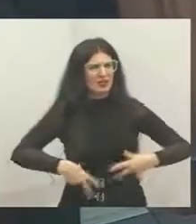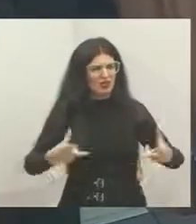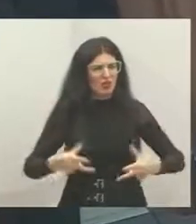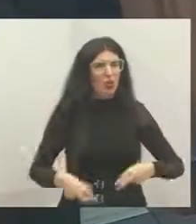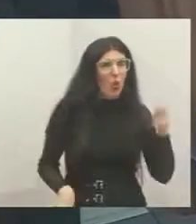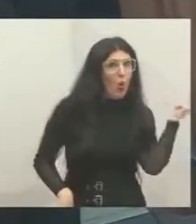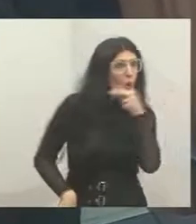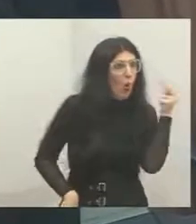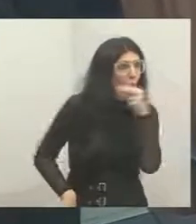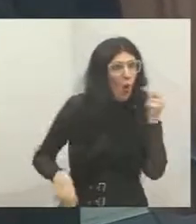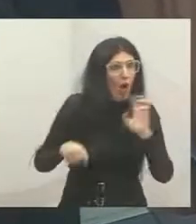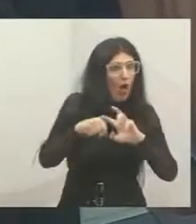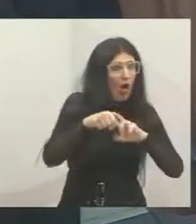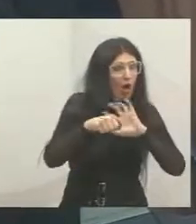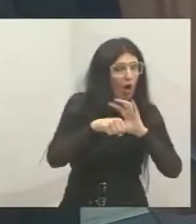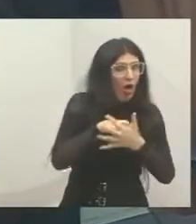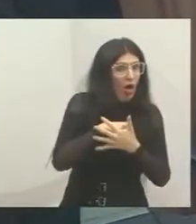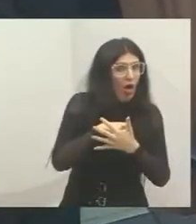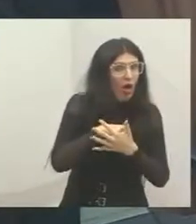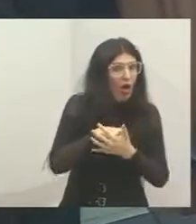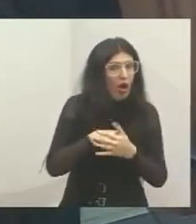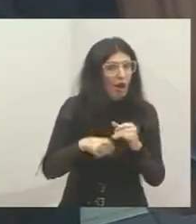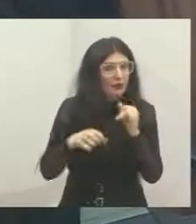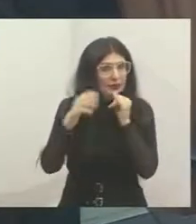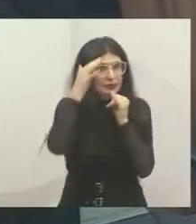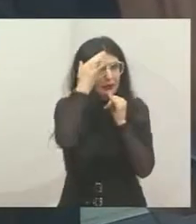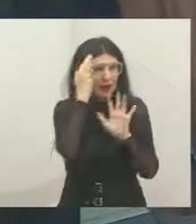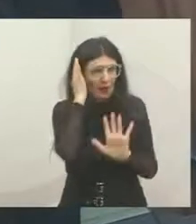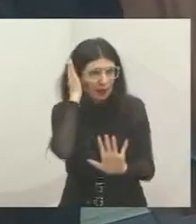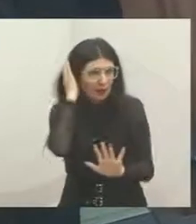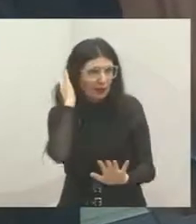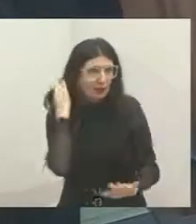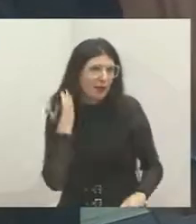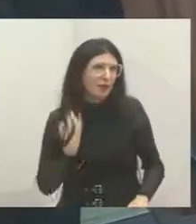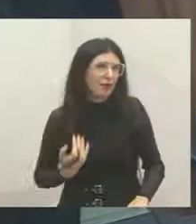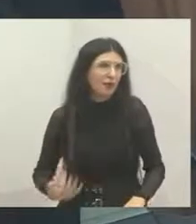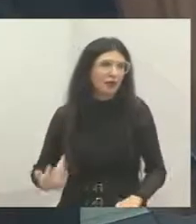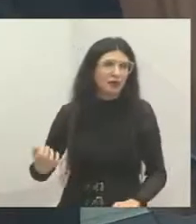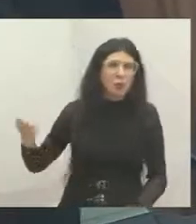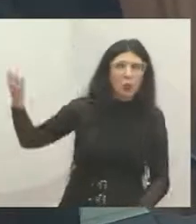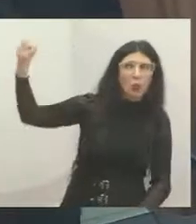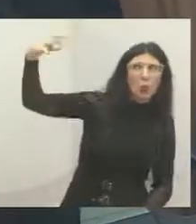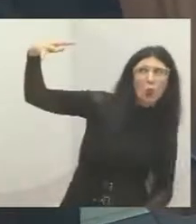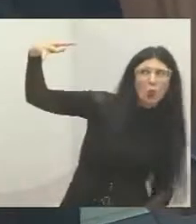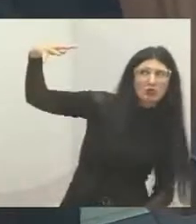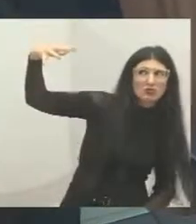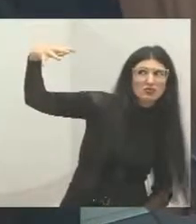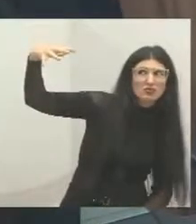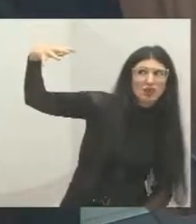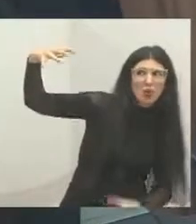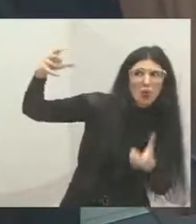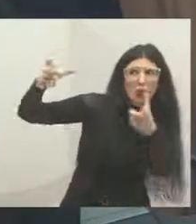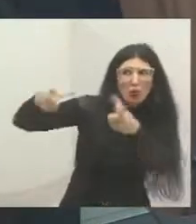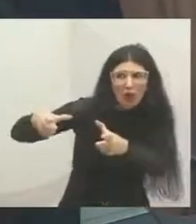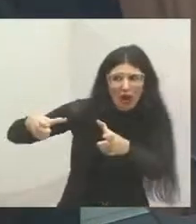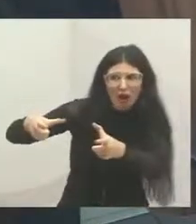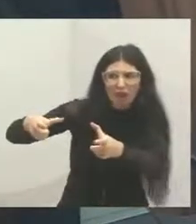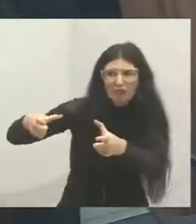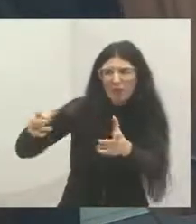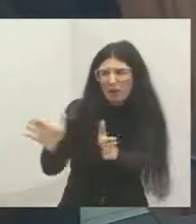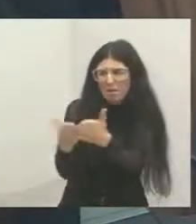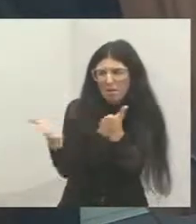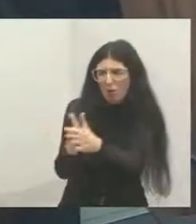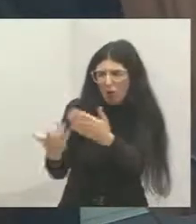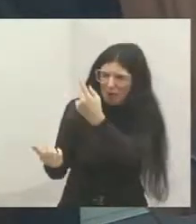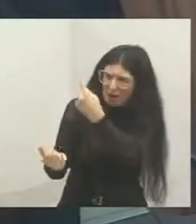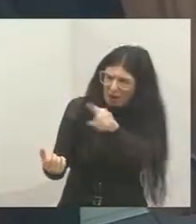emergencial Covid-19. Por exemplo, holofote na casa de passagem. Mesmo que seja pouco ou não, é uma